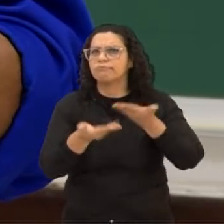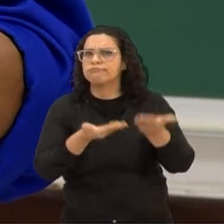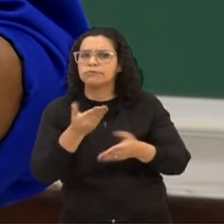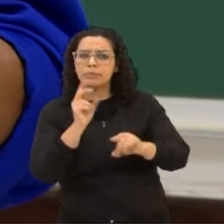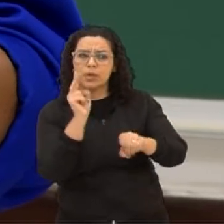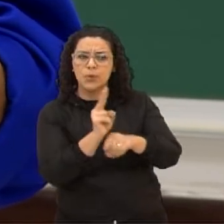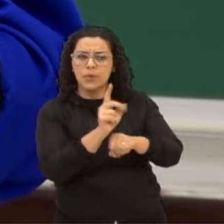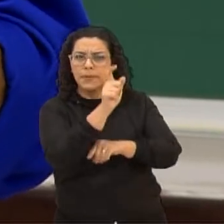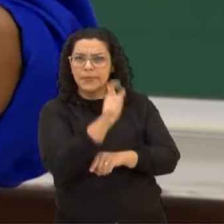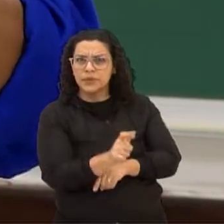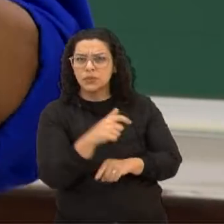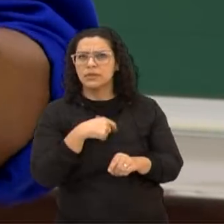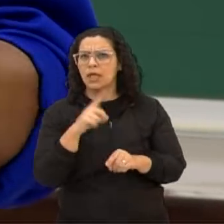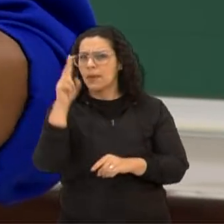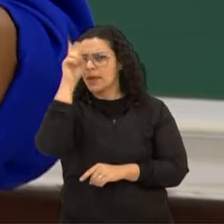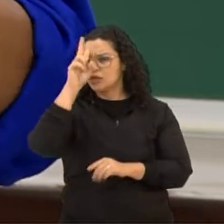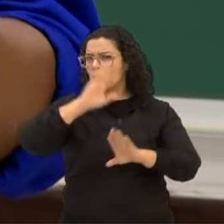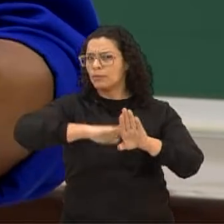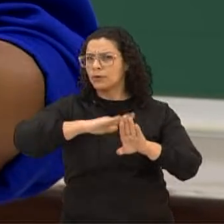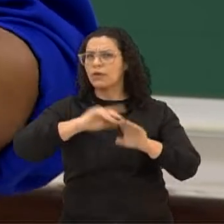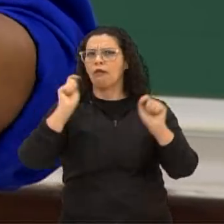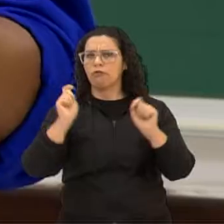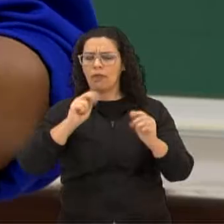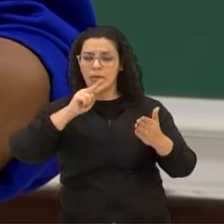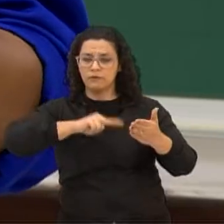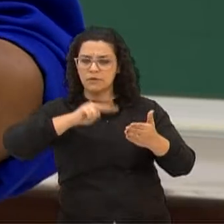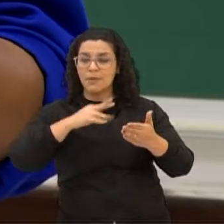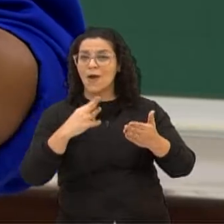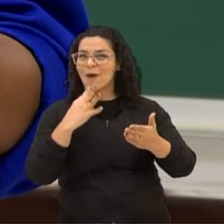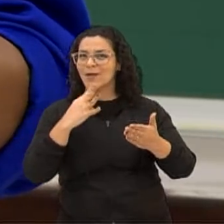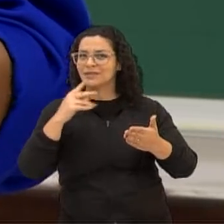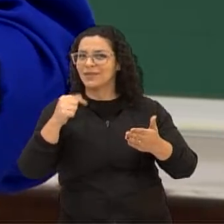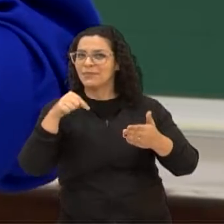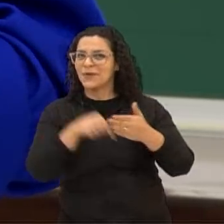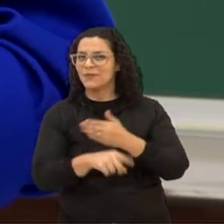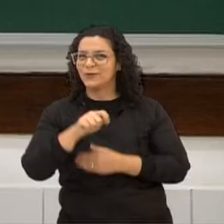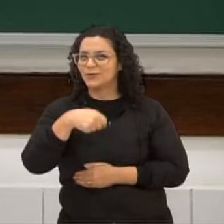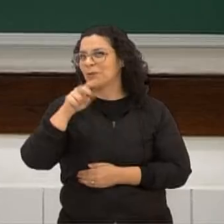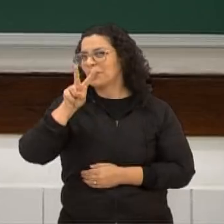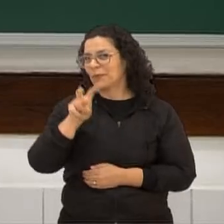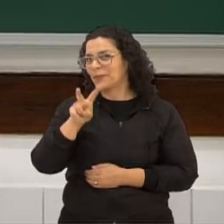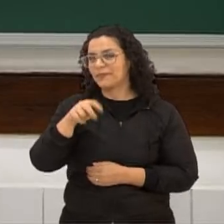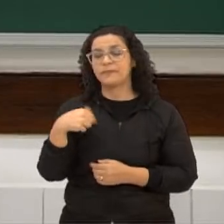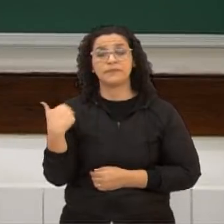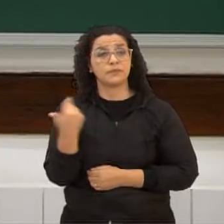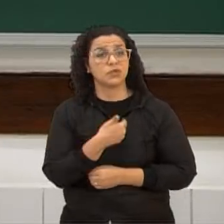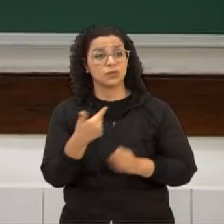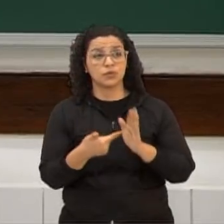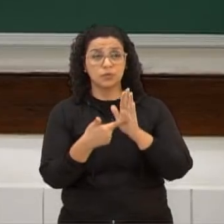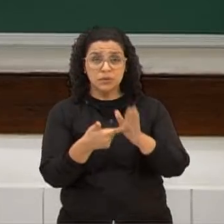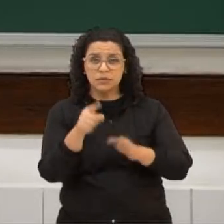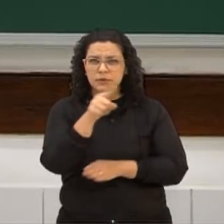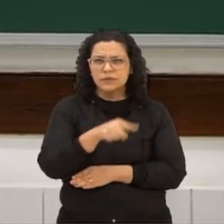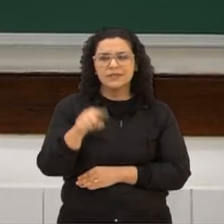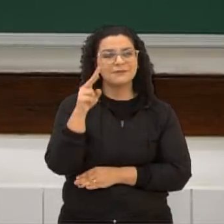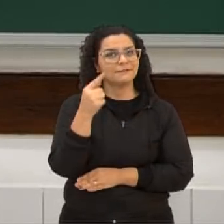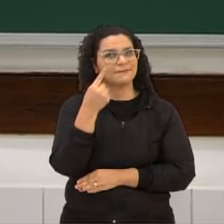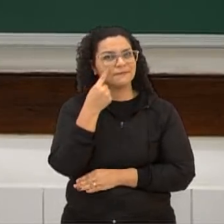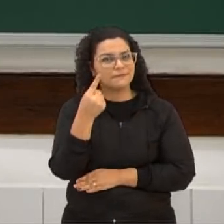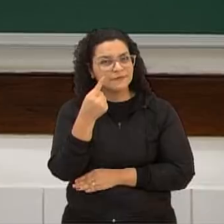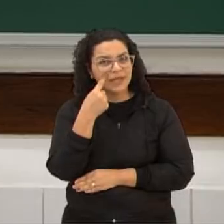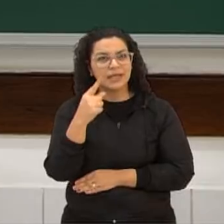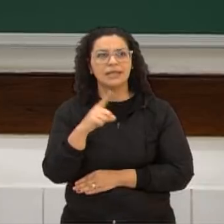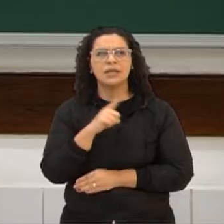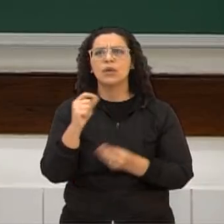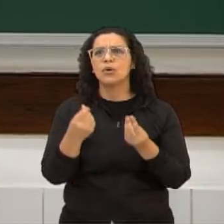uma pessoa e tudo mais. Tem uma grande história aqui que você pode conhecer melhor sobre ele, tá legal? Mas eu estou só trazendo para vocês verem